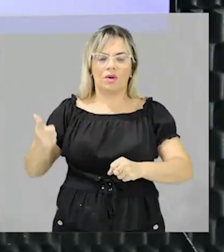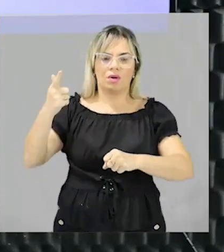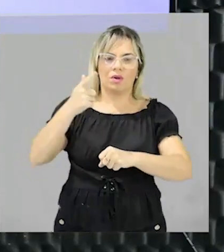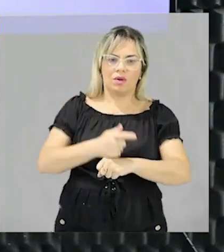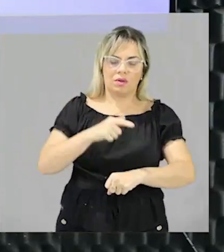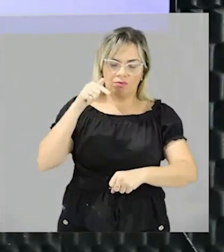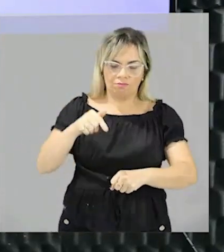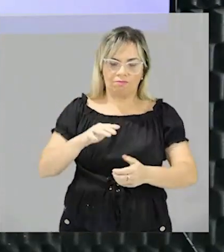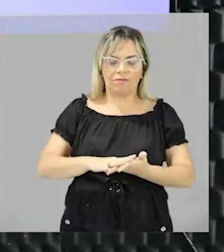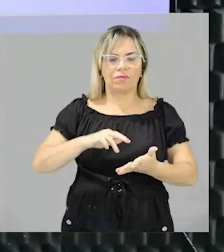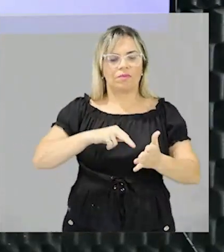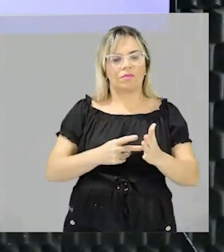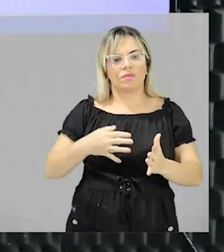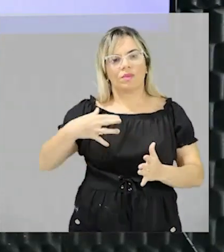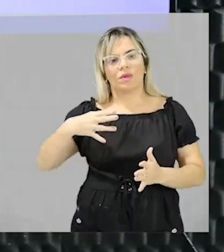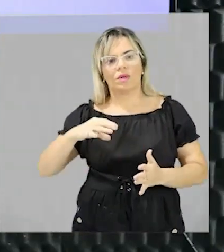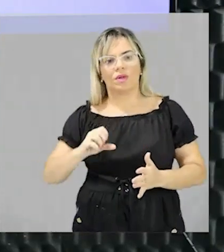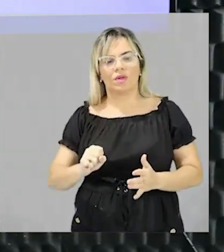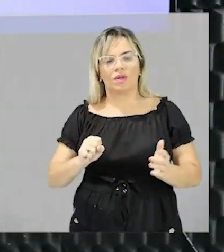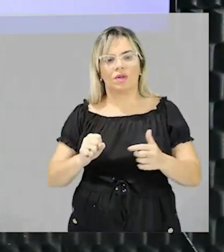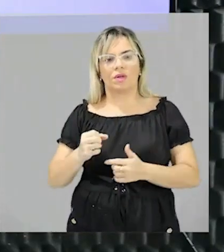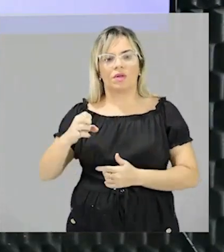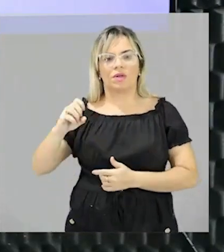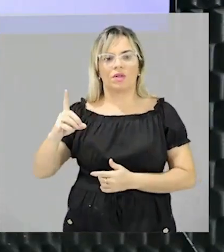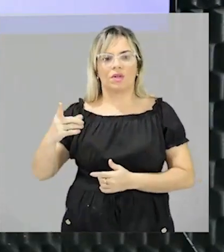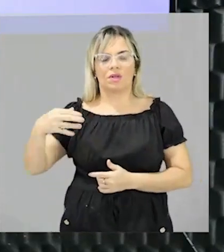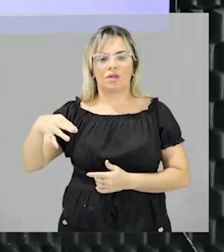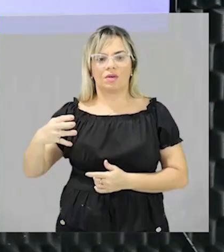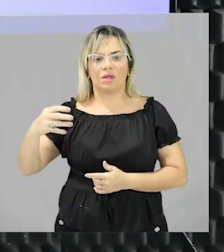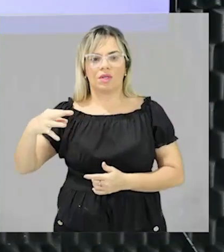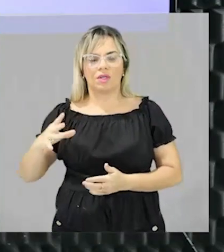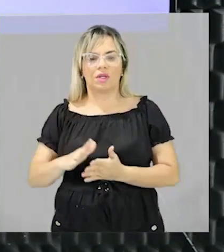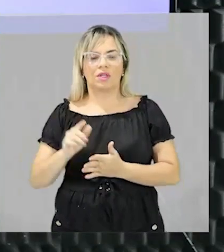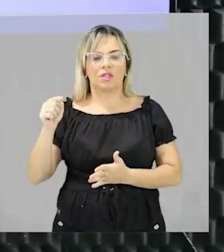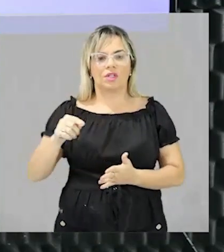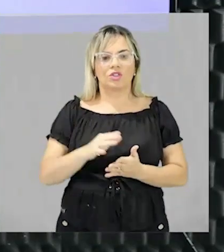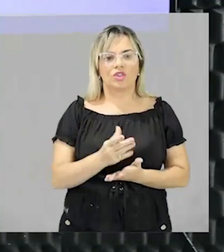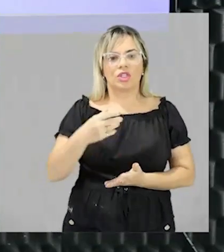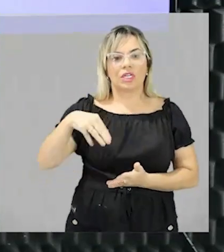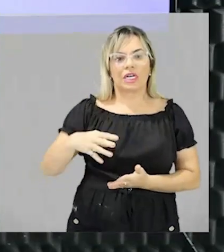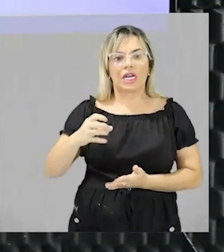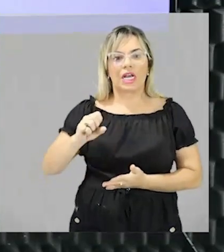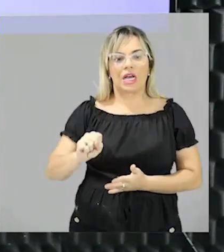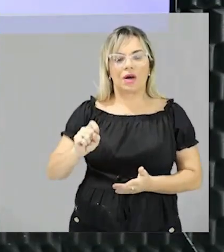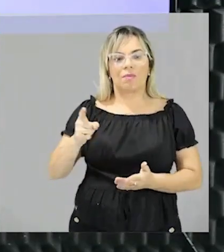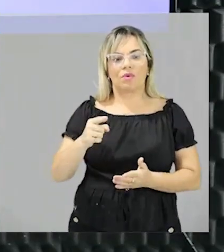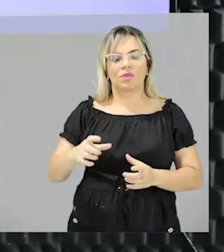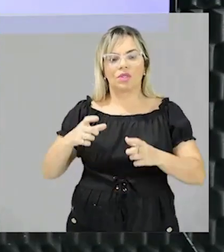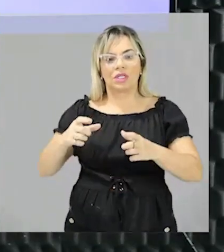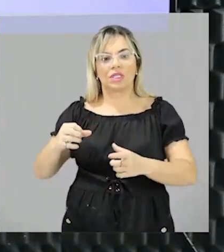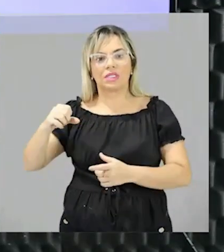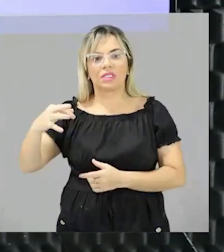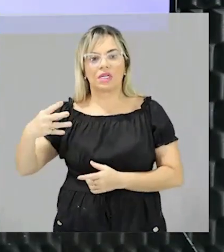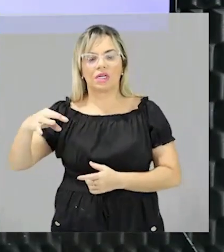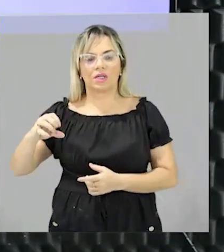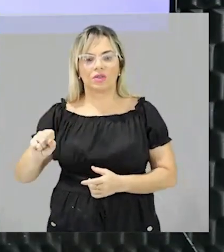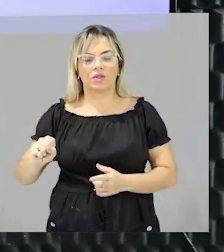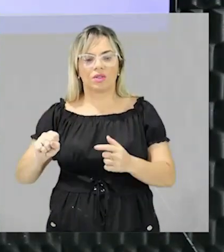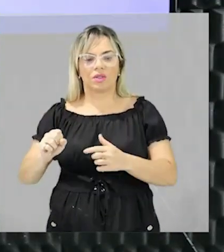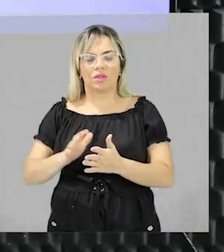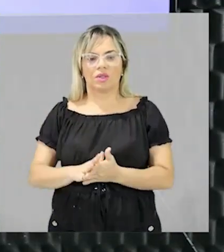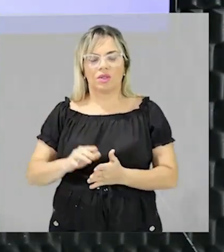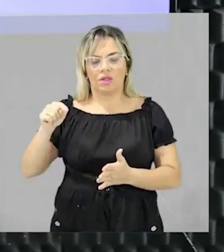uma bacia sedimentar, a bacia ali de Campos e Santos. Captou? E a última estrutura geológica, galera, tá? São os